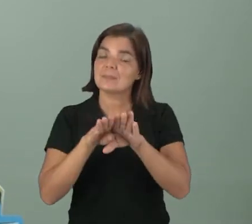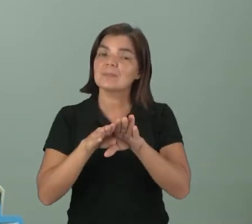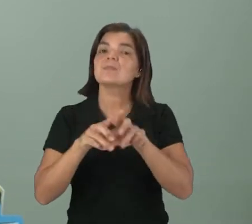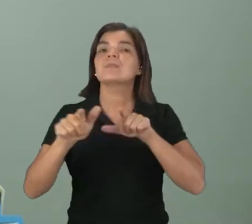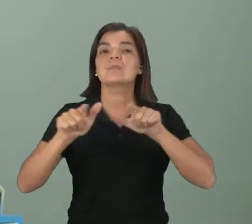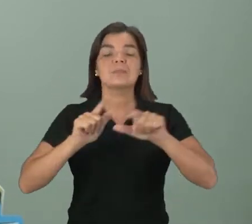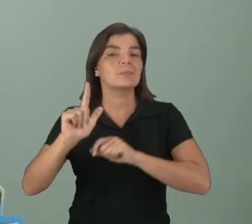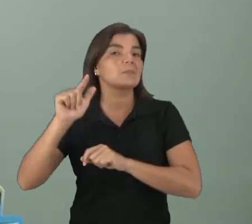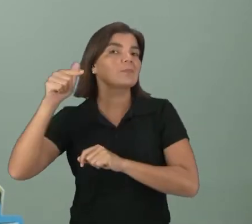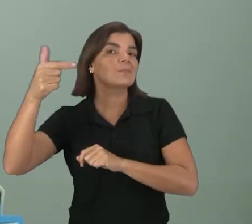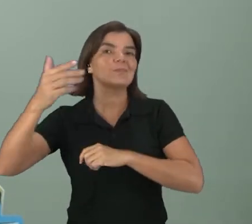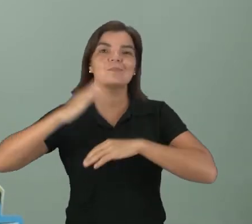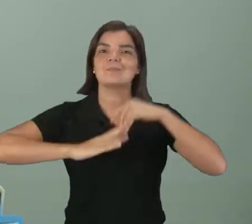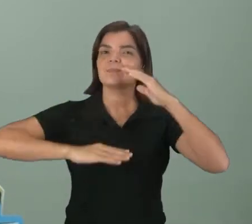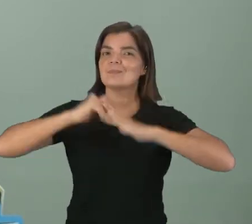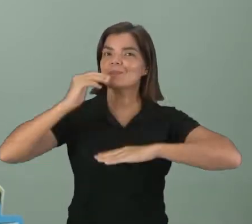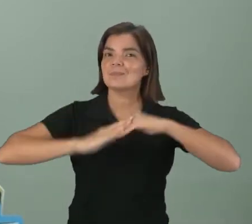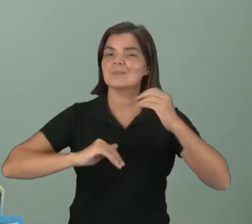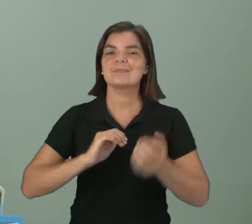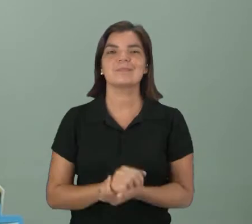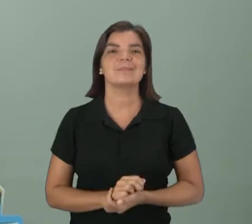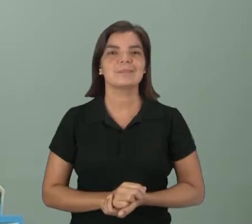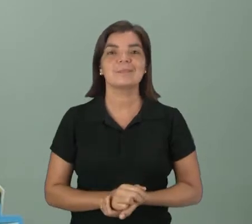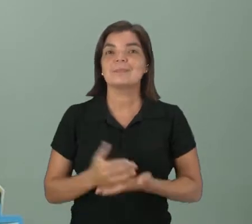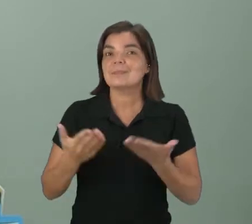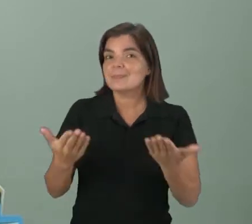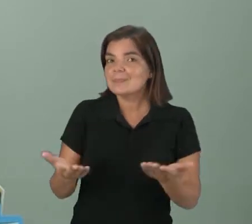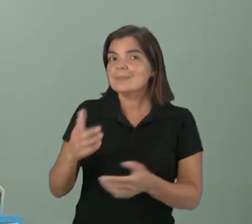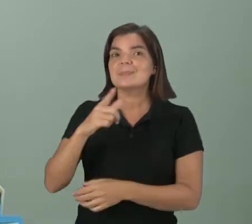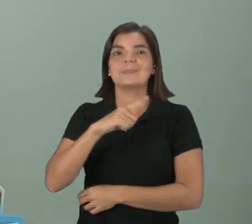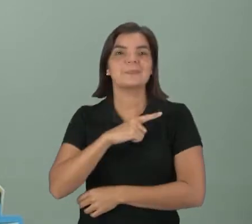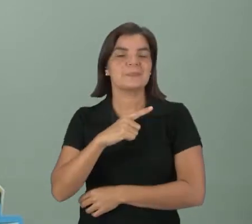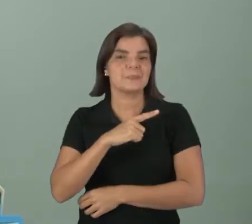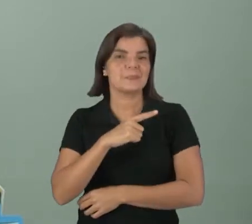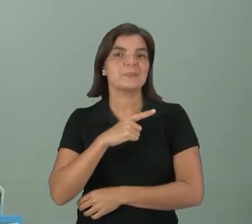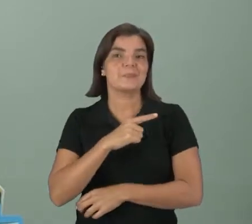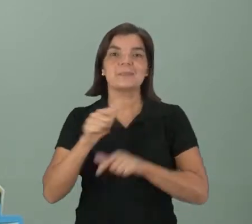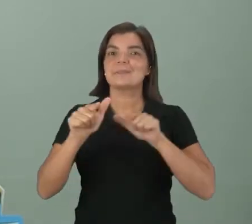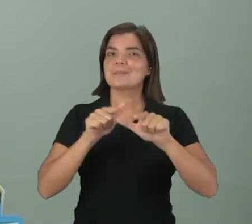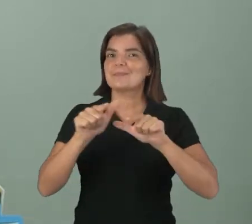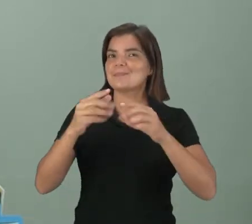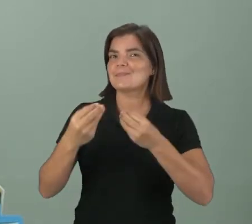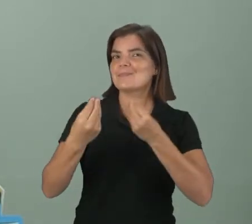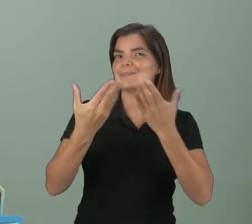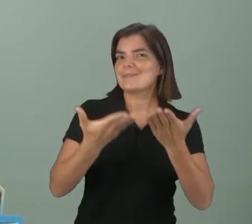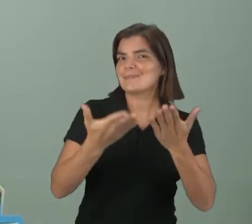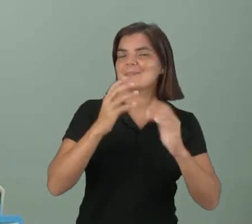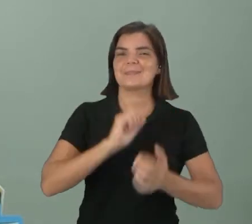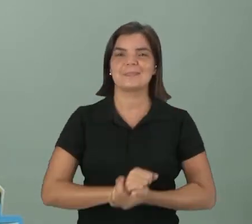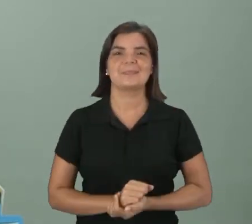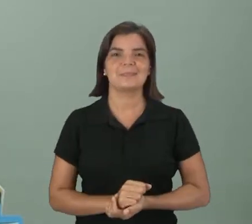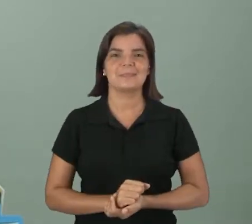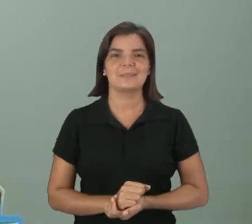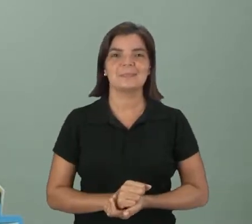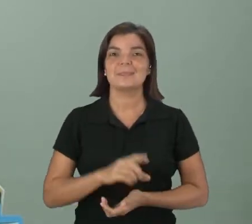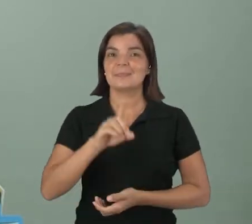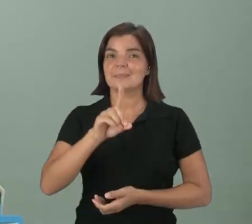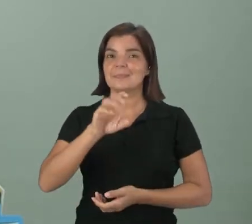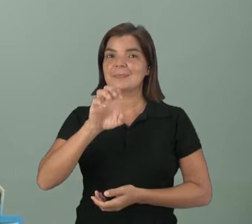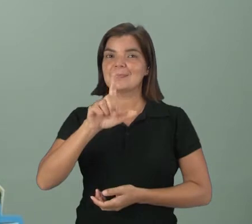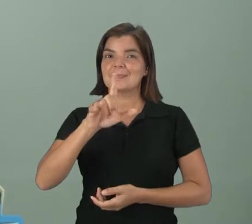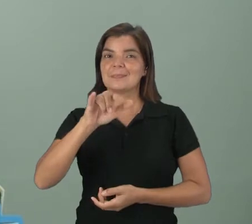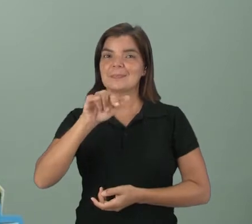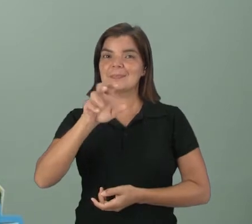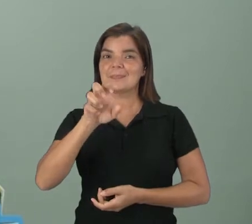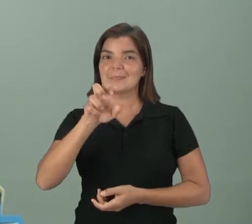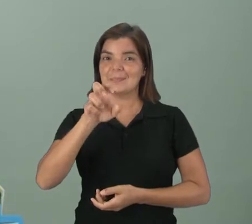trabalha de com outros profissionais e ainda tem o serviço de entrega certo delivery